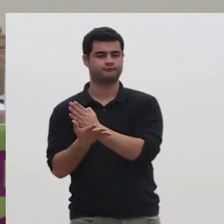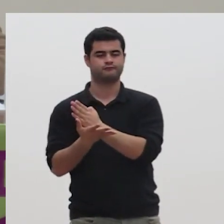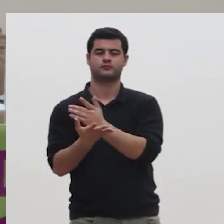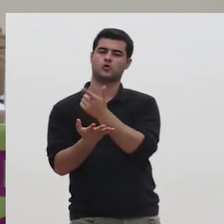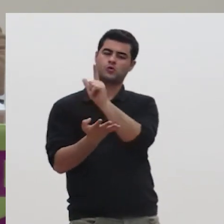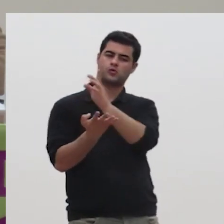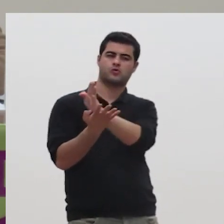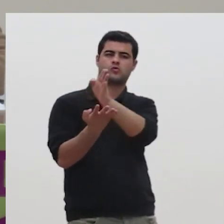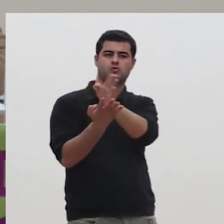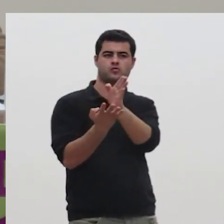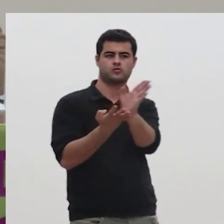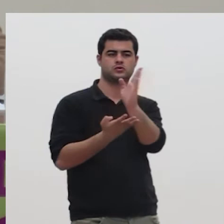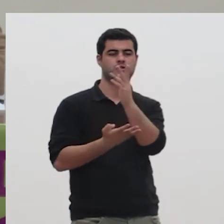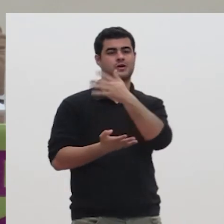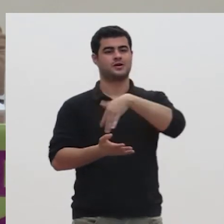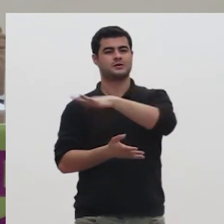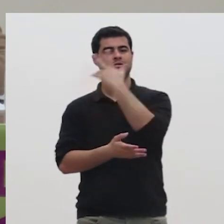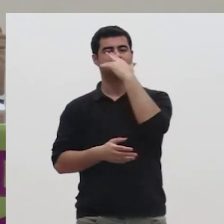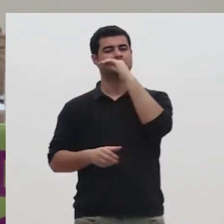um grande